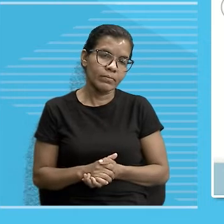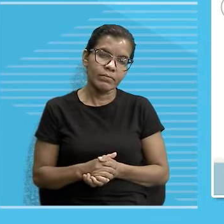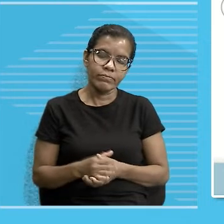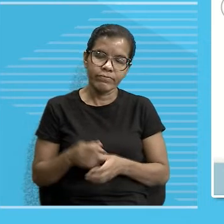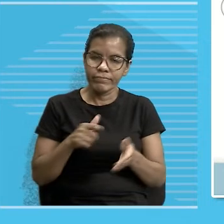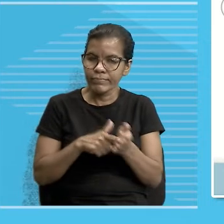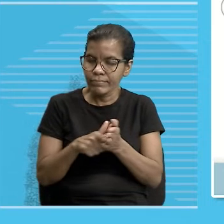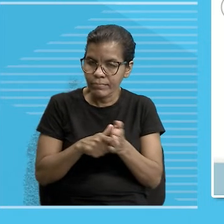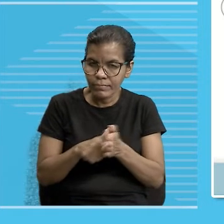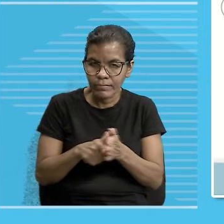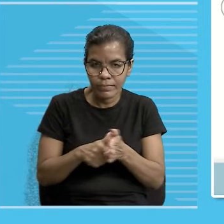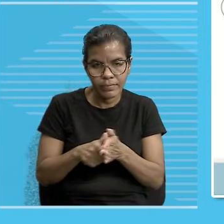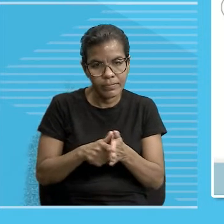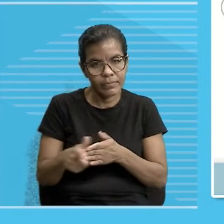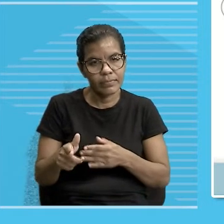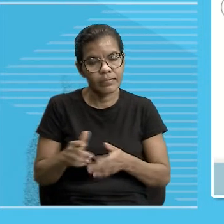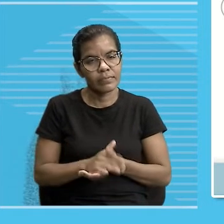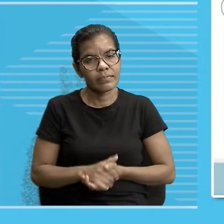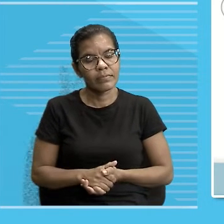Analise direitinho